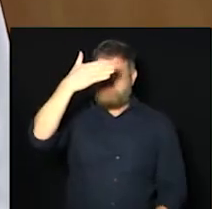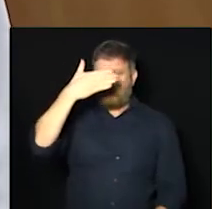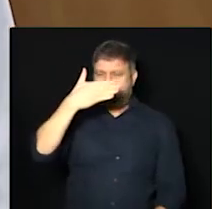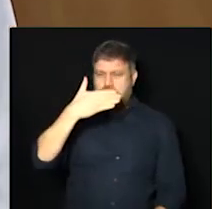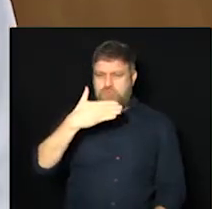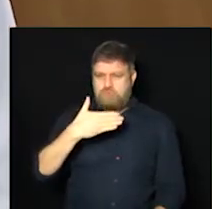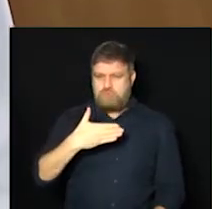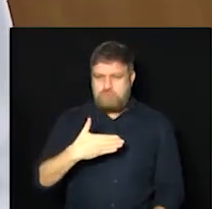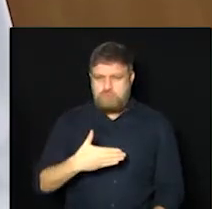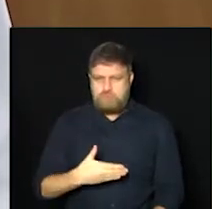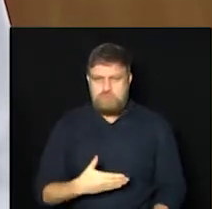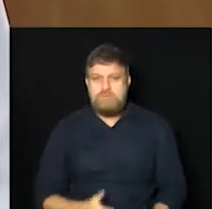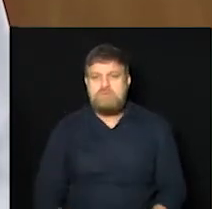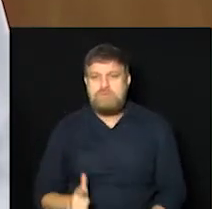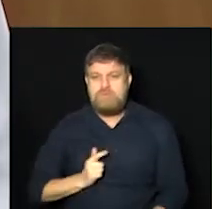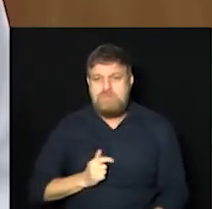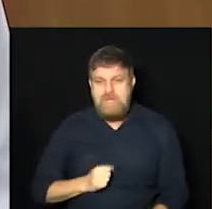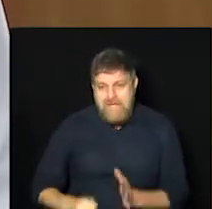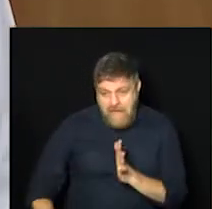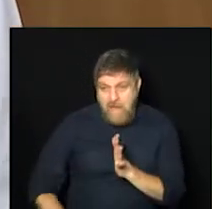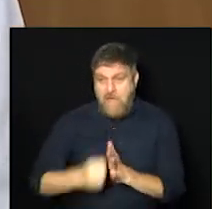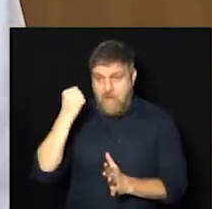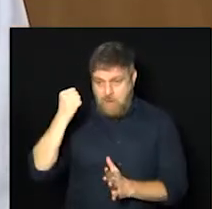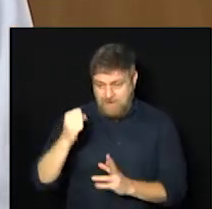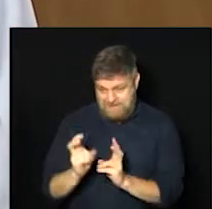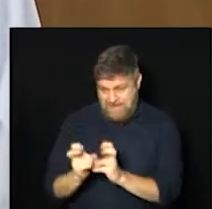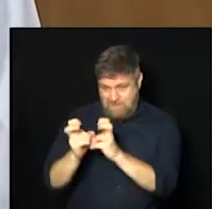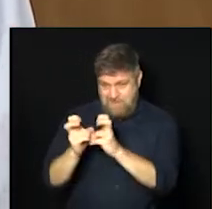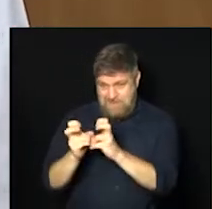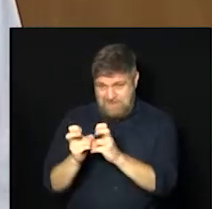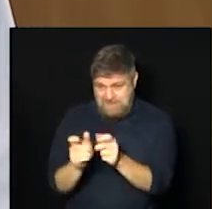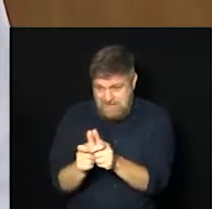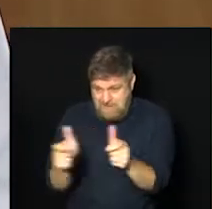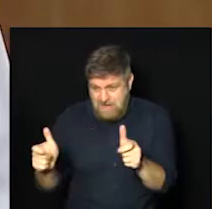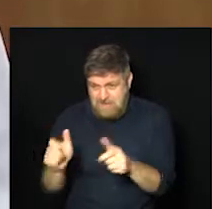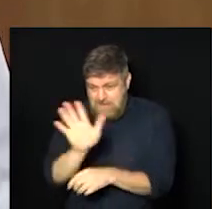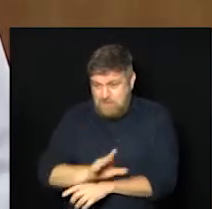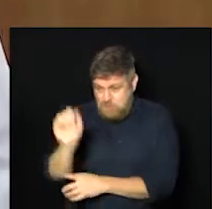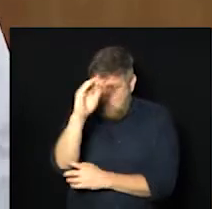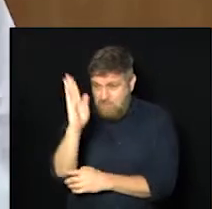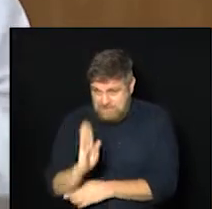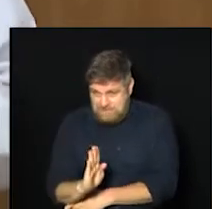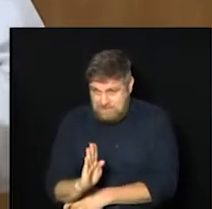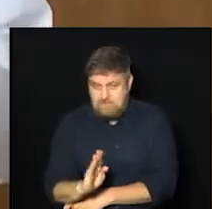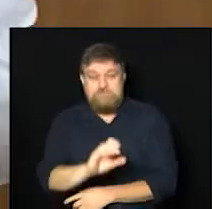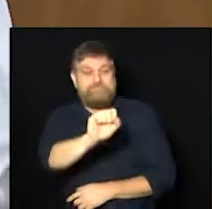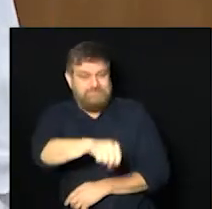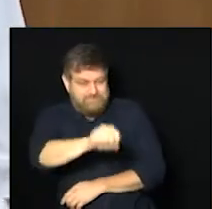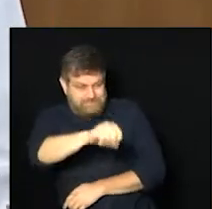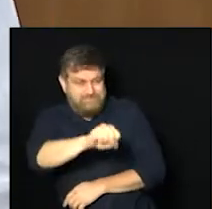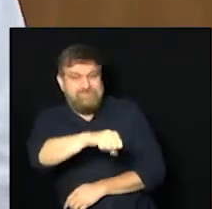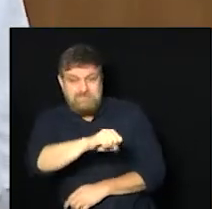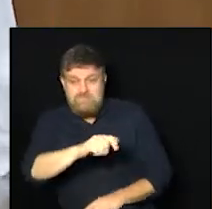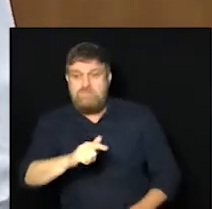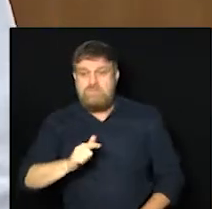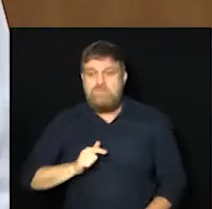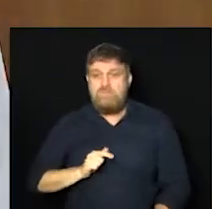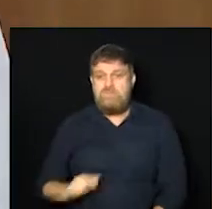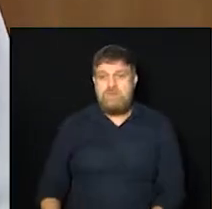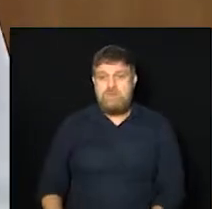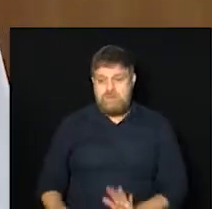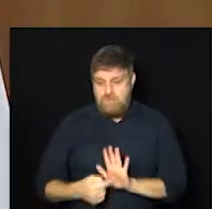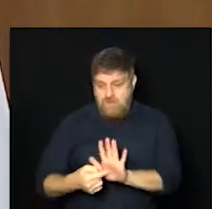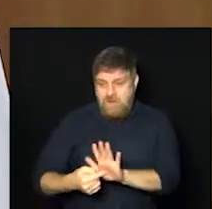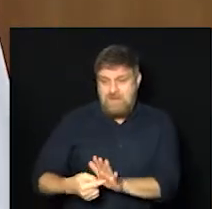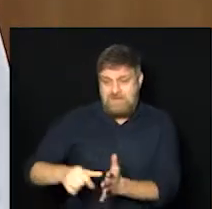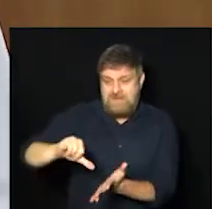oitavo tipo mais comum no Brasil, é isso? Sim, é o oitavo tipo mais comum no Brasil e isso reproduz aqui